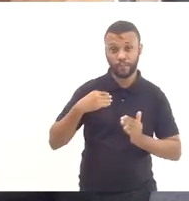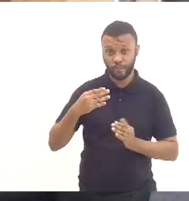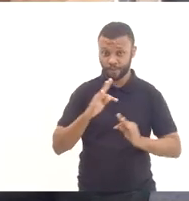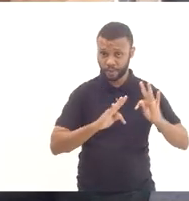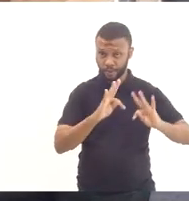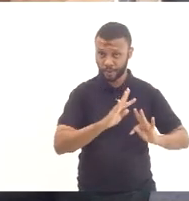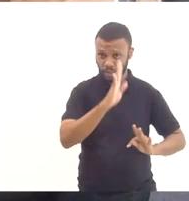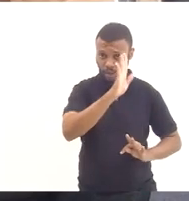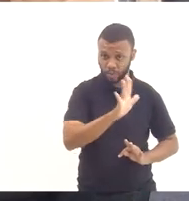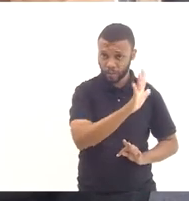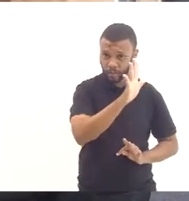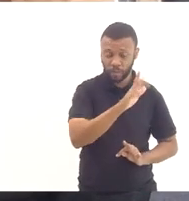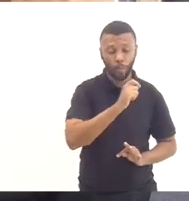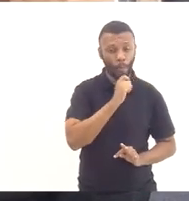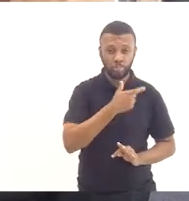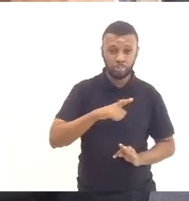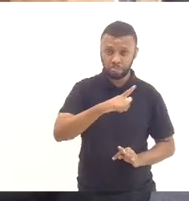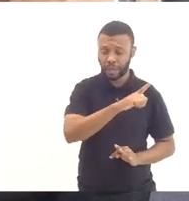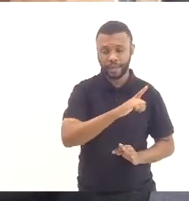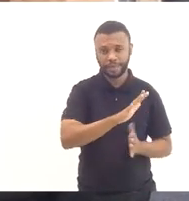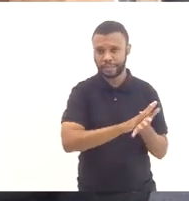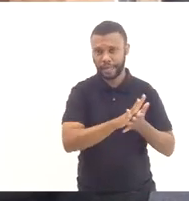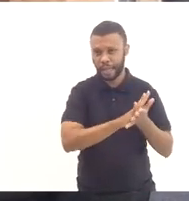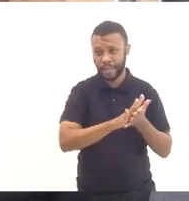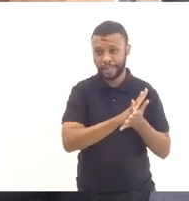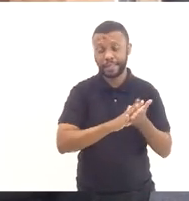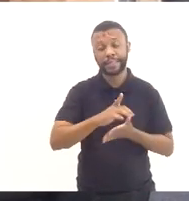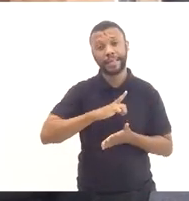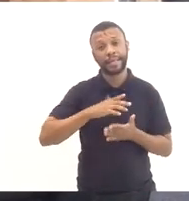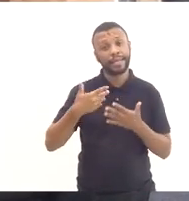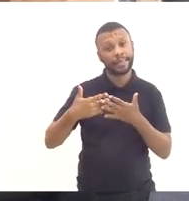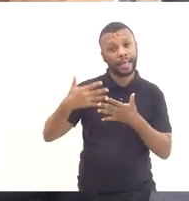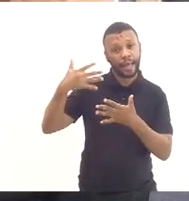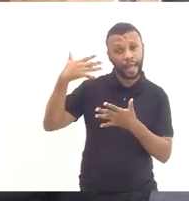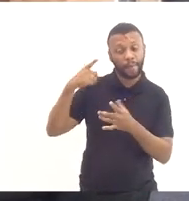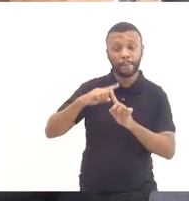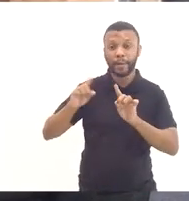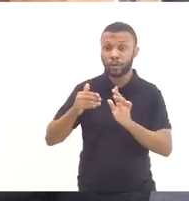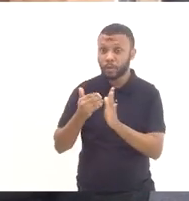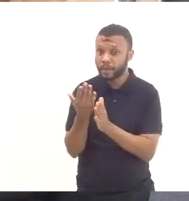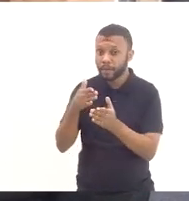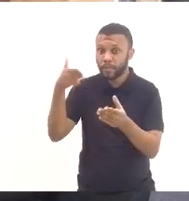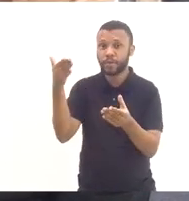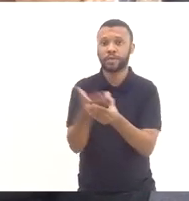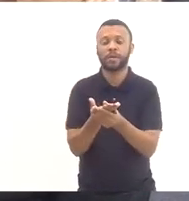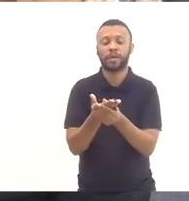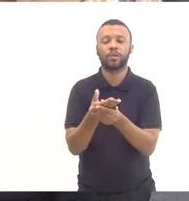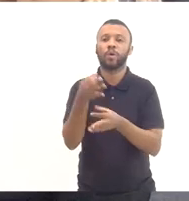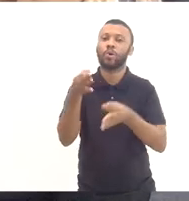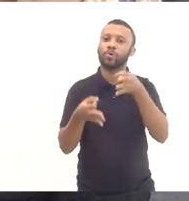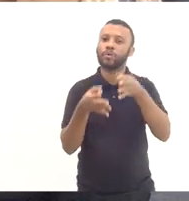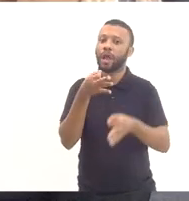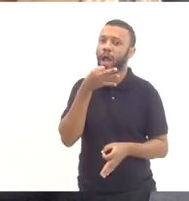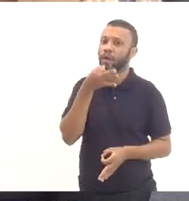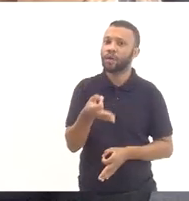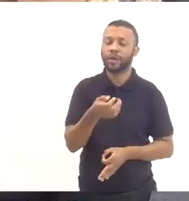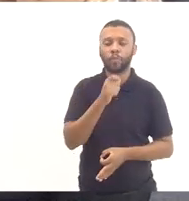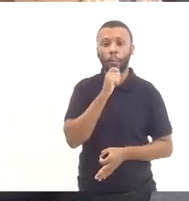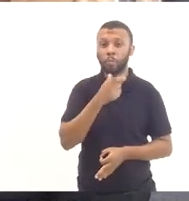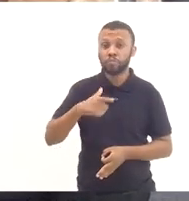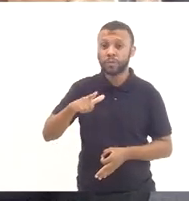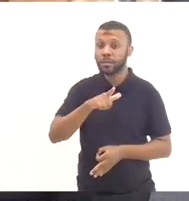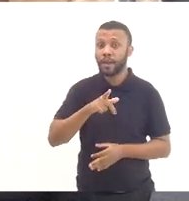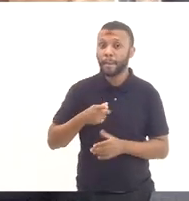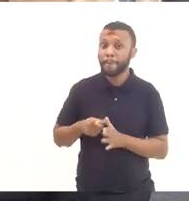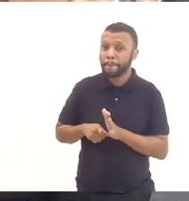filho aqui ele não existe ele não existia e não existe ele existia na época quando eu dar entrada no meu processo o juiz alegou que não tinha procurado